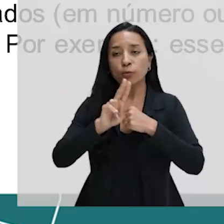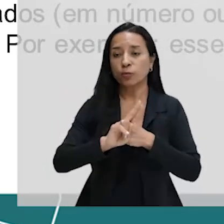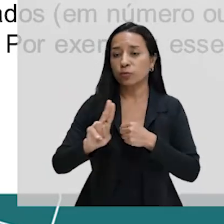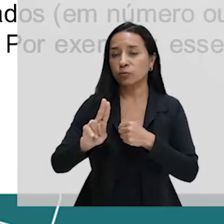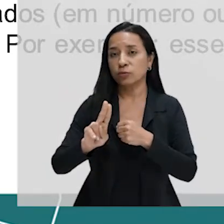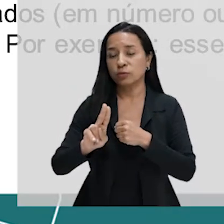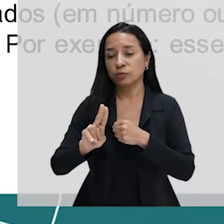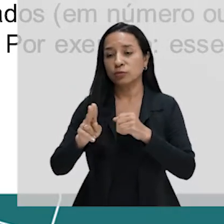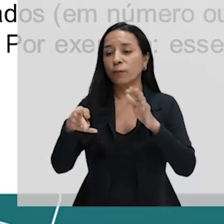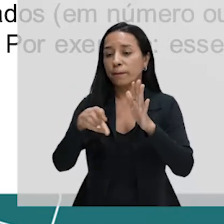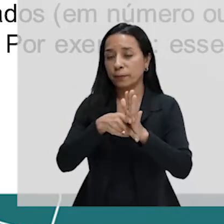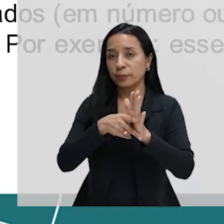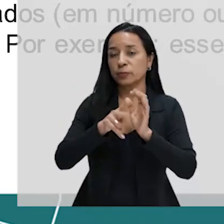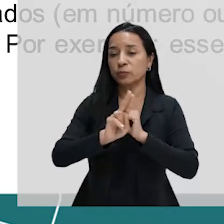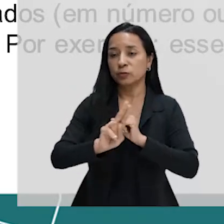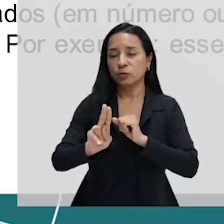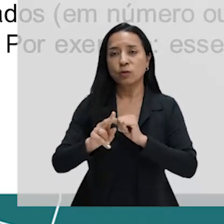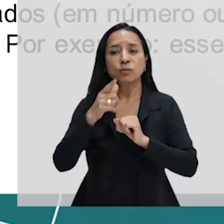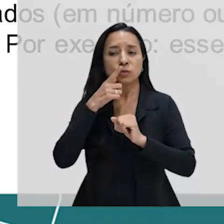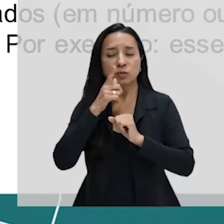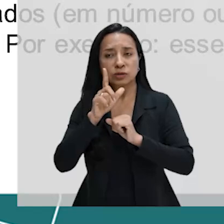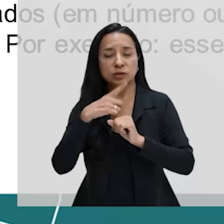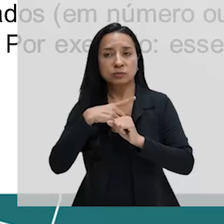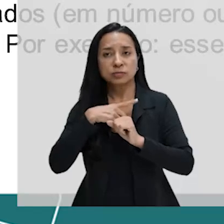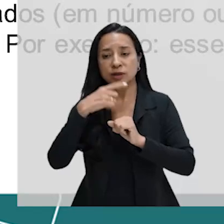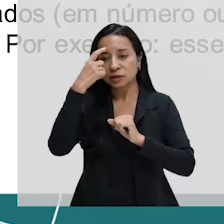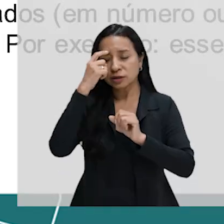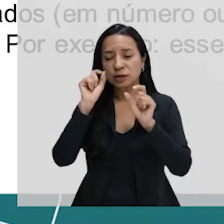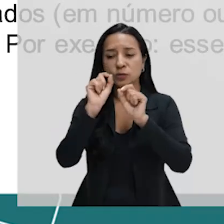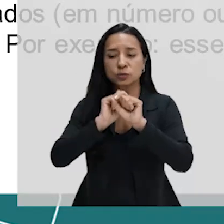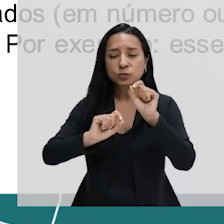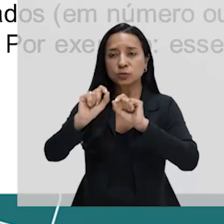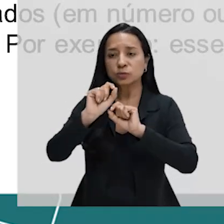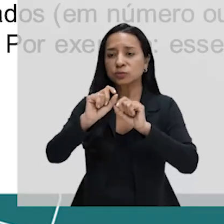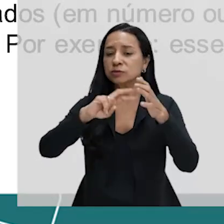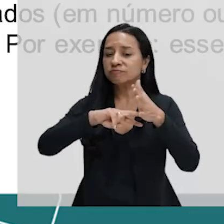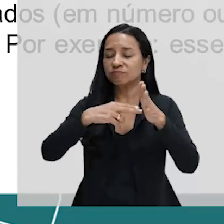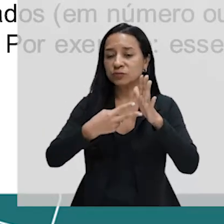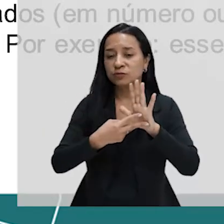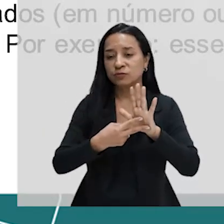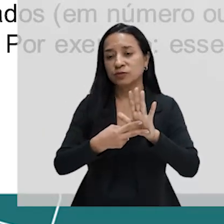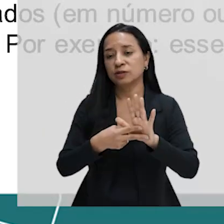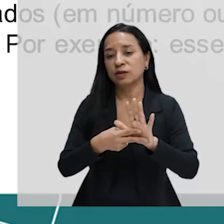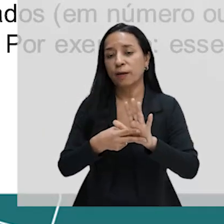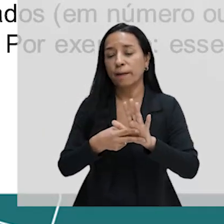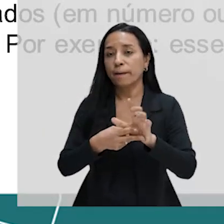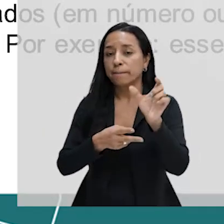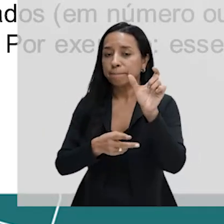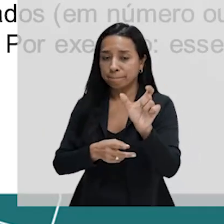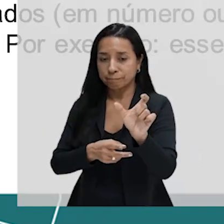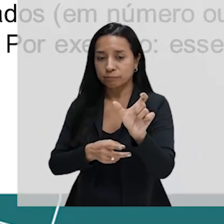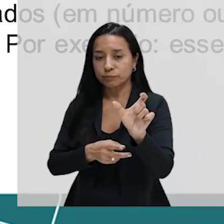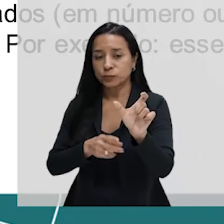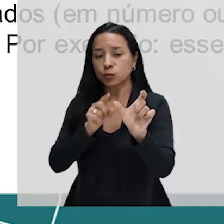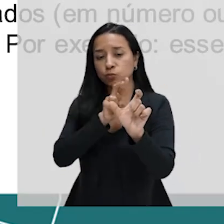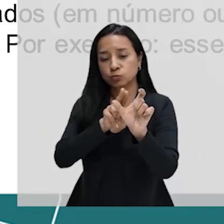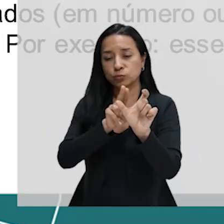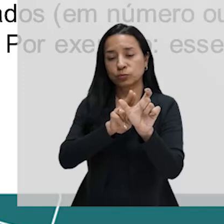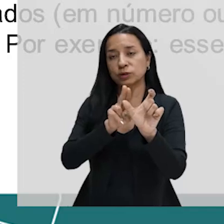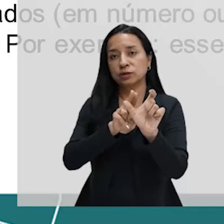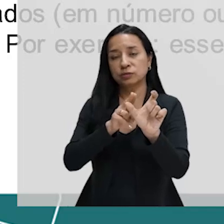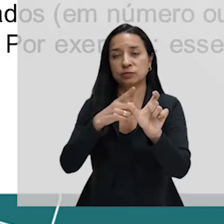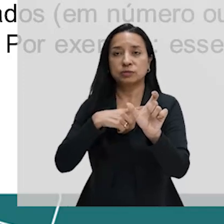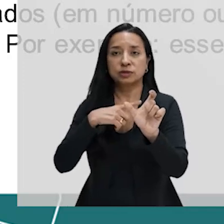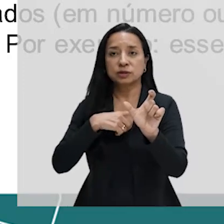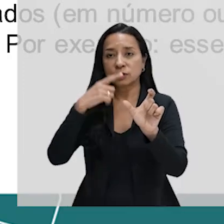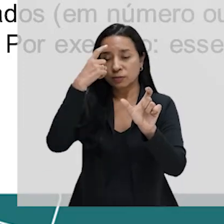uma ideia do que se trata, né? Então quando vocês estudarem pronome, vocês peguem logo essa questão da nomenclatura. E daí vocês já vão ter uma